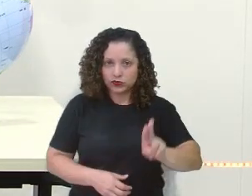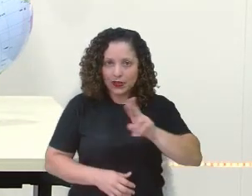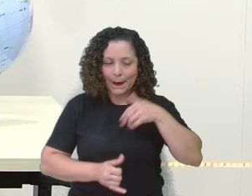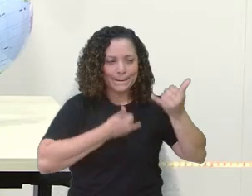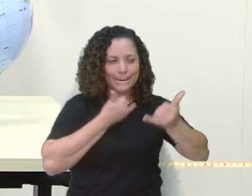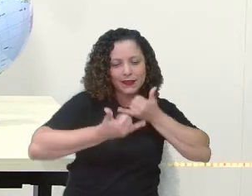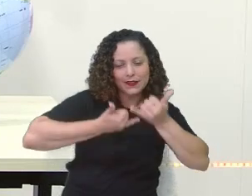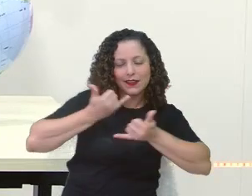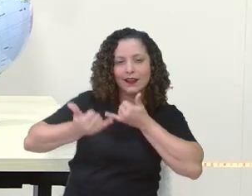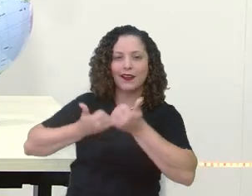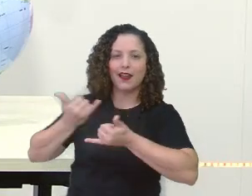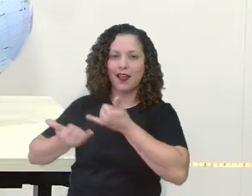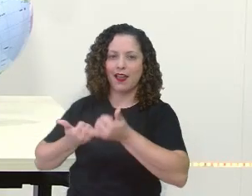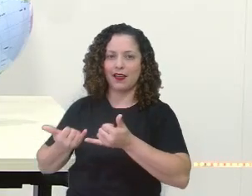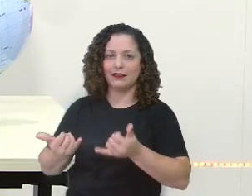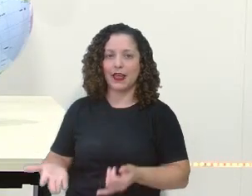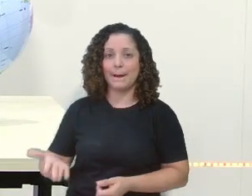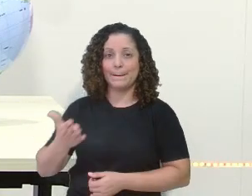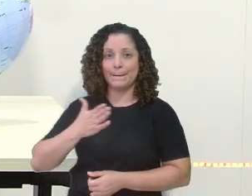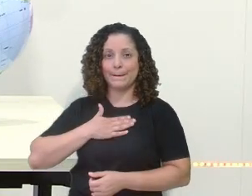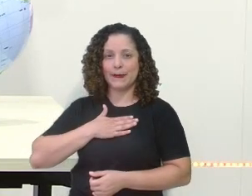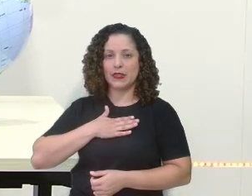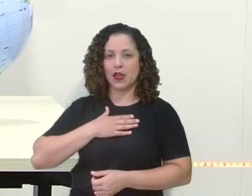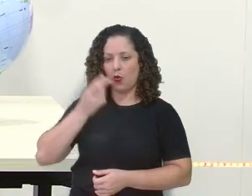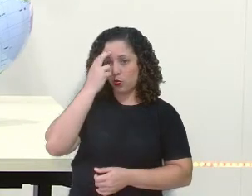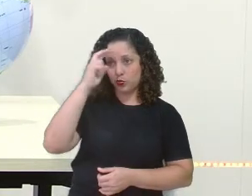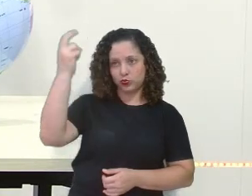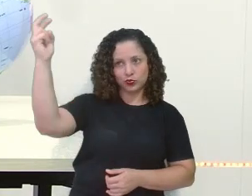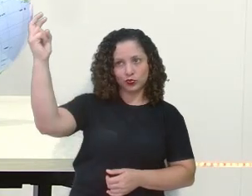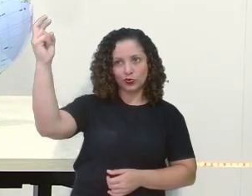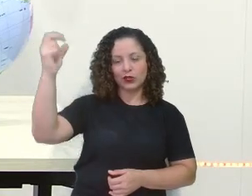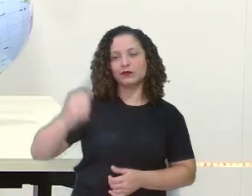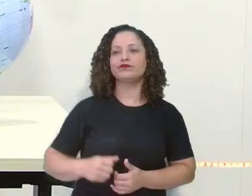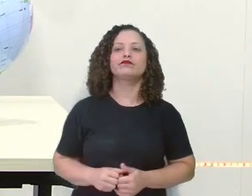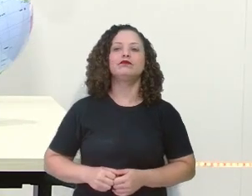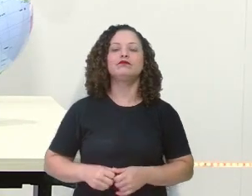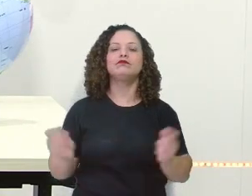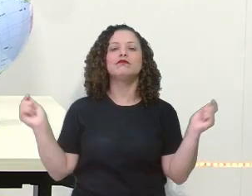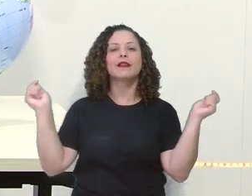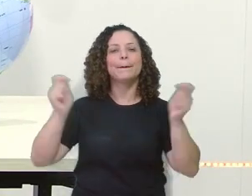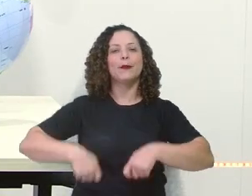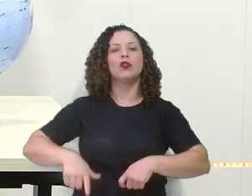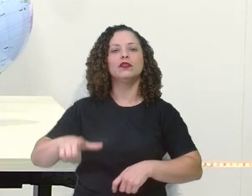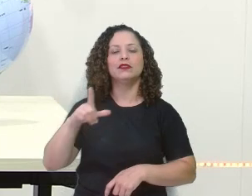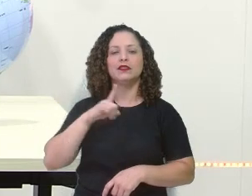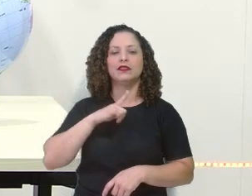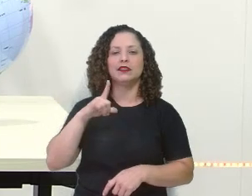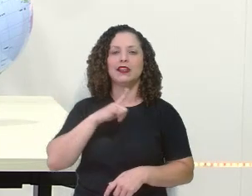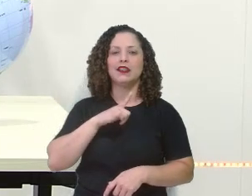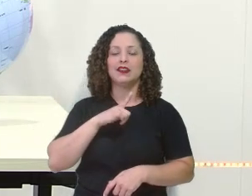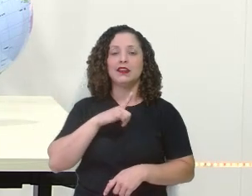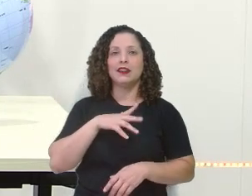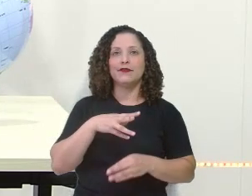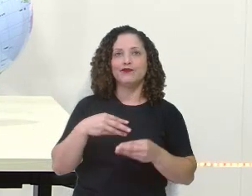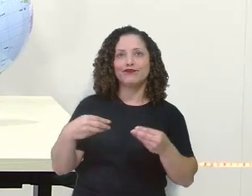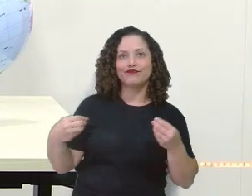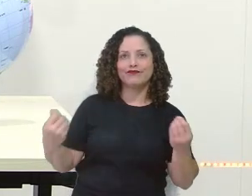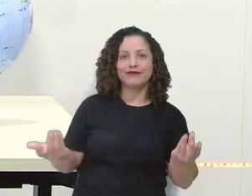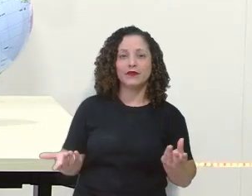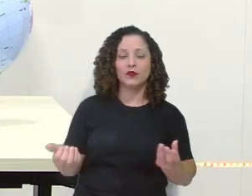brincar, das minhas manifestações culturais, tá? Eles podem ter a ver com a